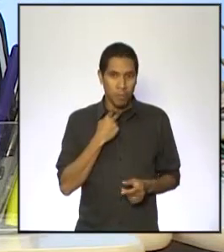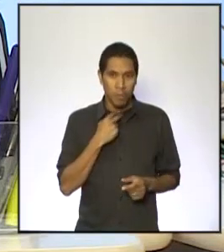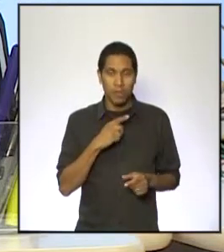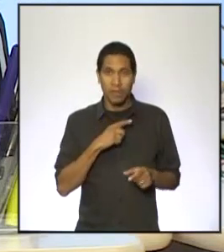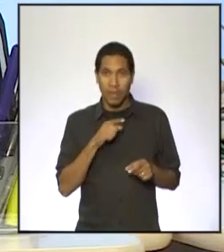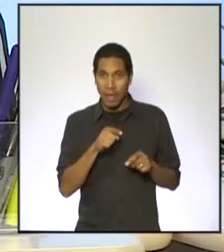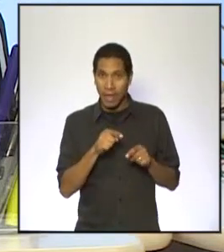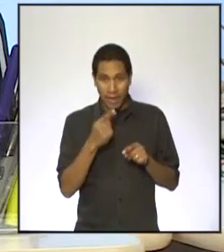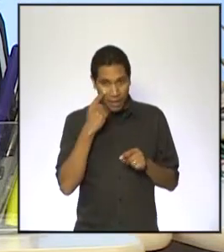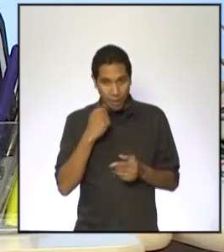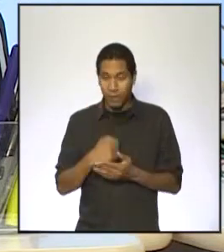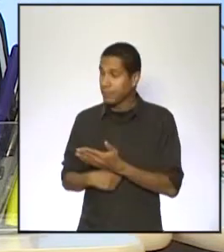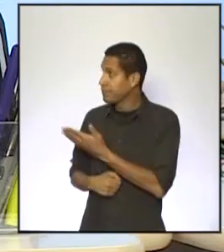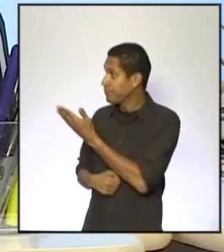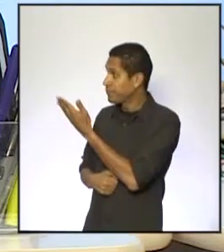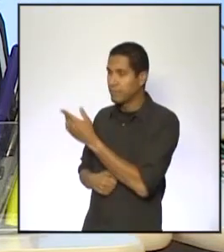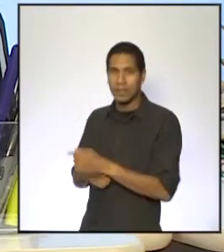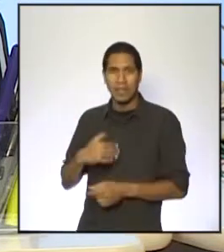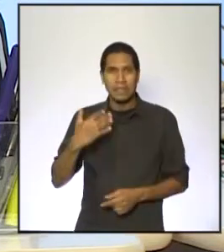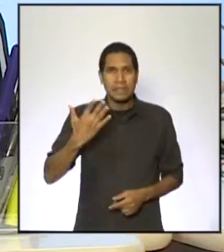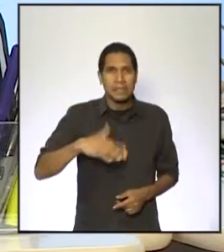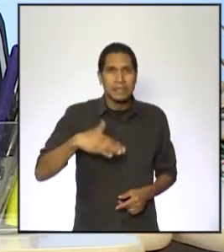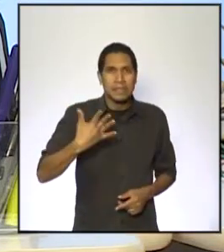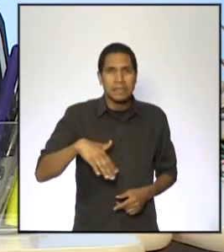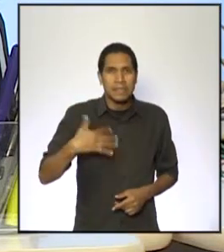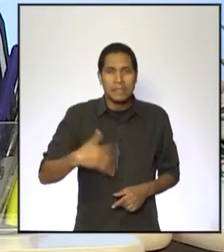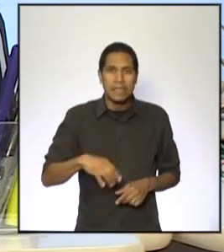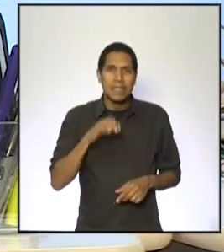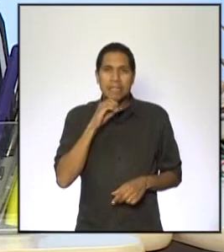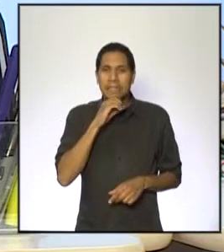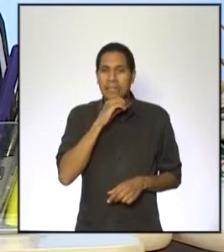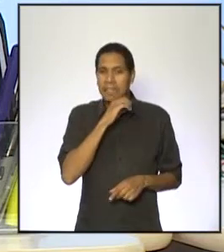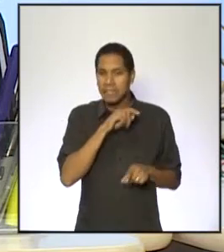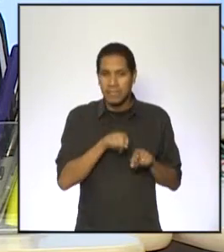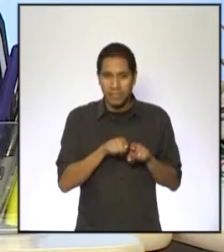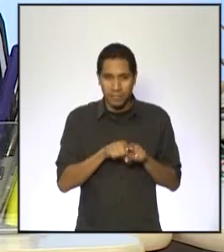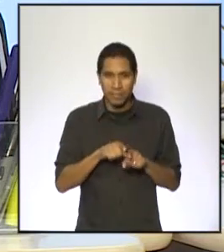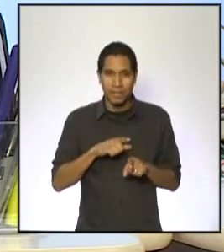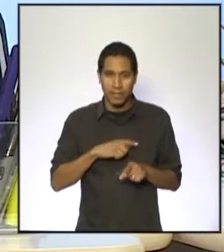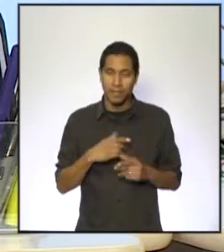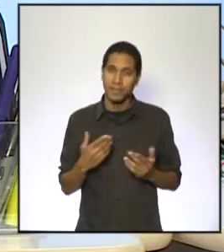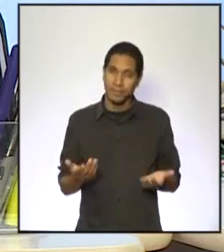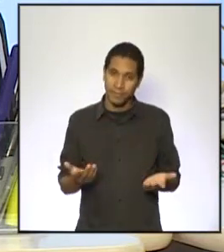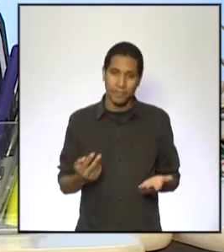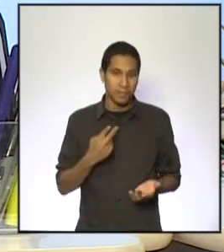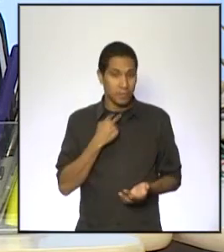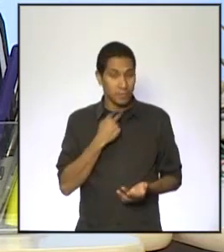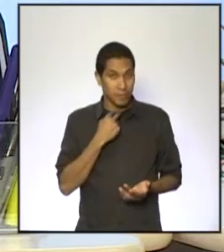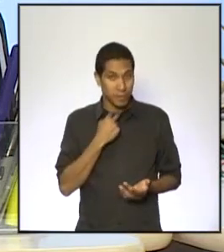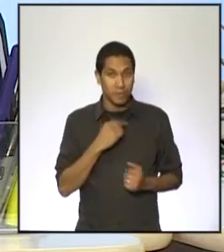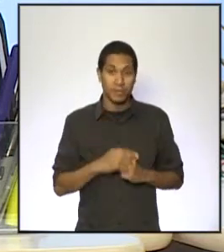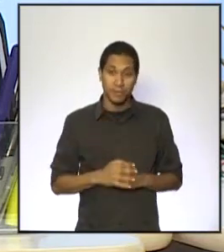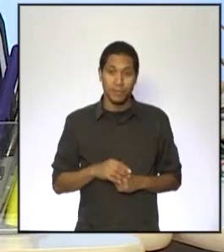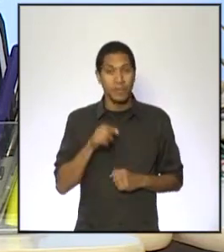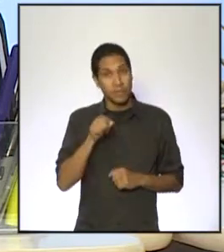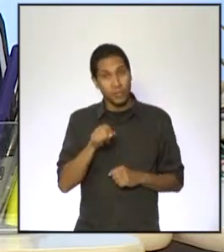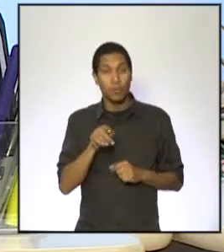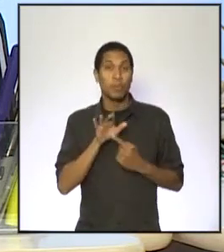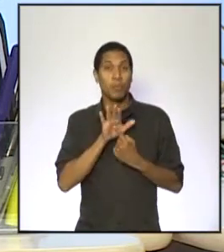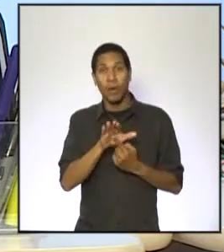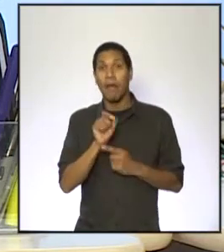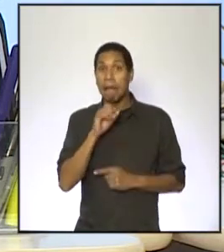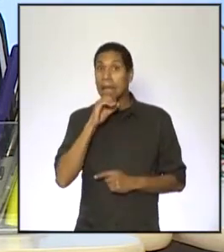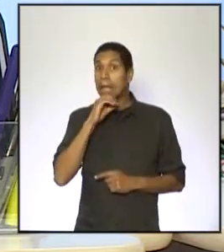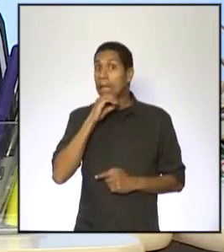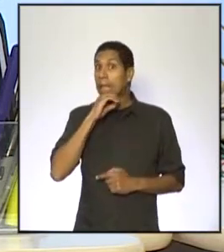parte metálica ou, no meu caso aqui, a pistola já mostra que é uma parte laranja. Isso é bom porque sinaliza que essa é a parte